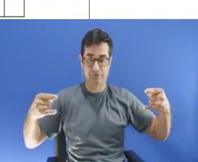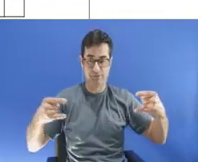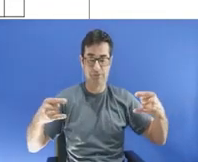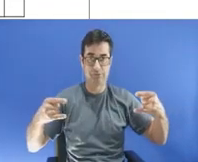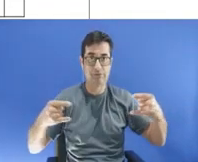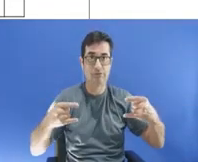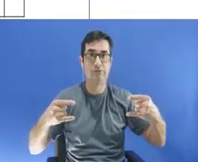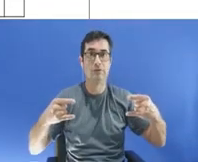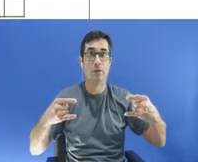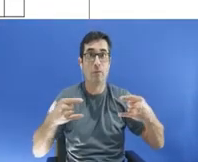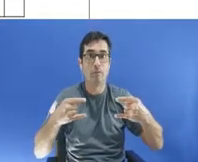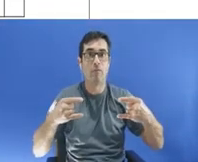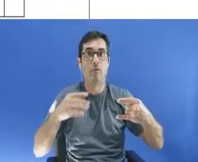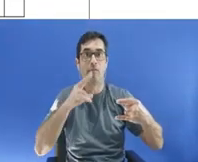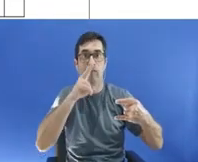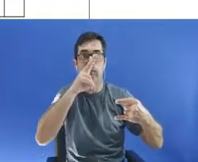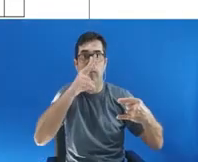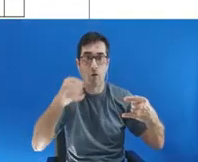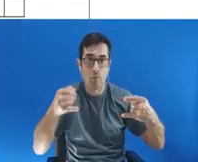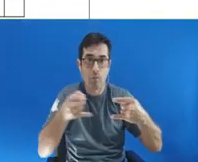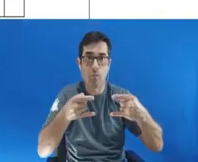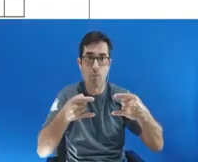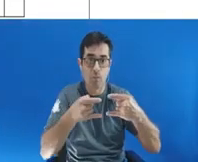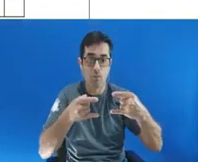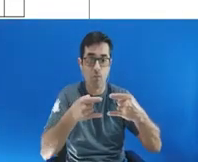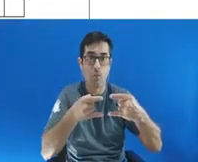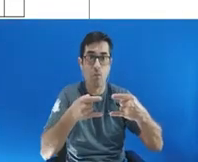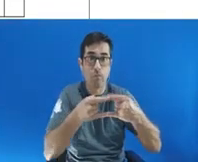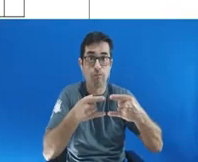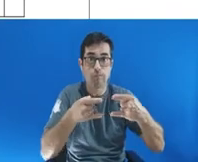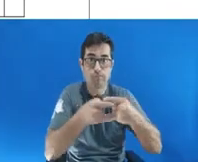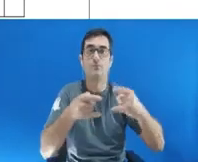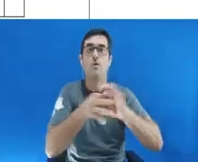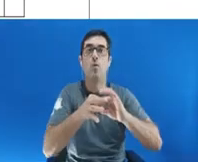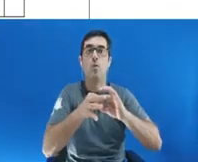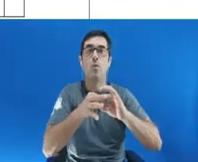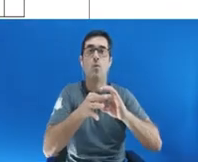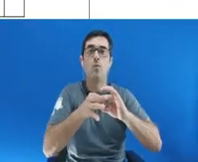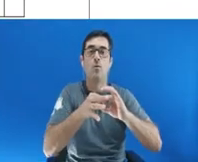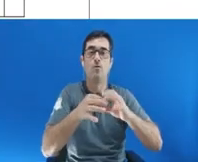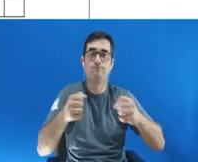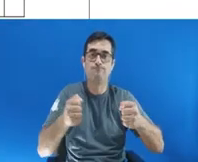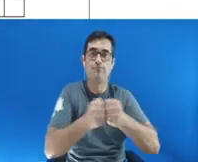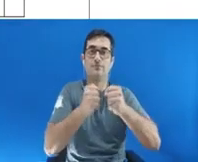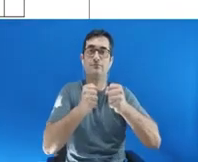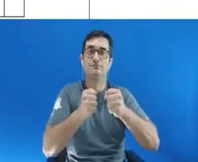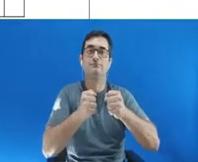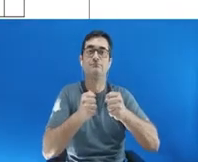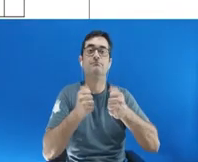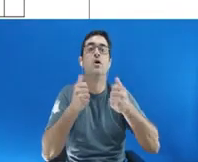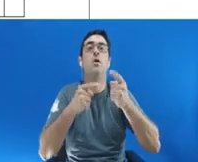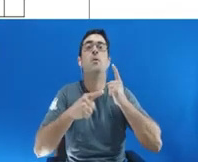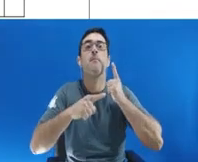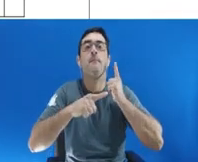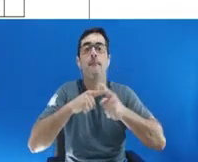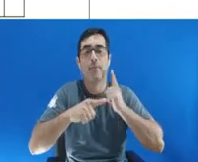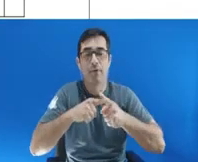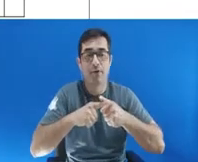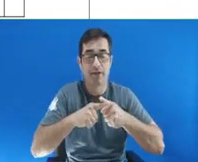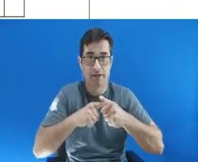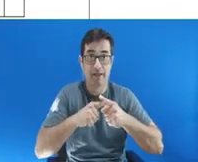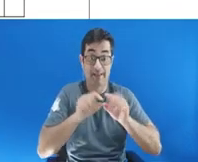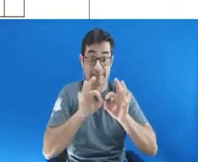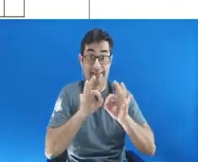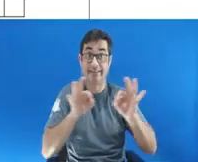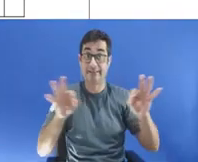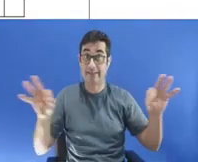chocar. Justamente por causa da distância que separa duas cargas, nesse caso, duas cargas magnéticas.